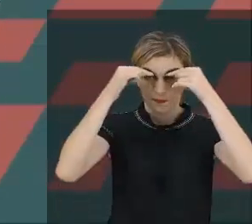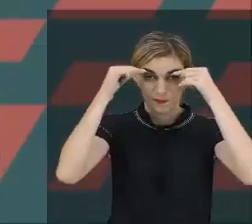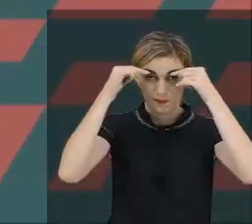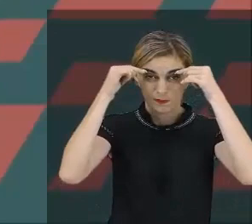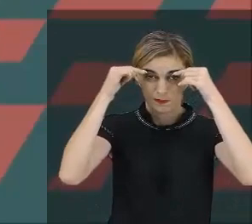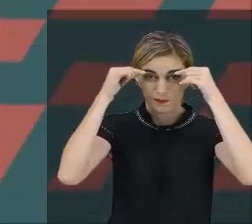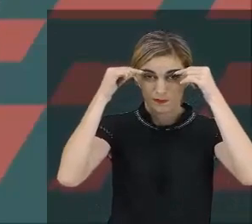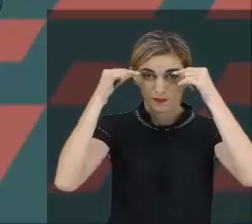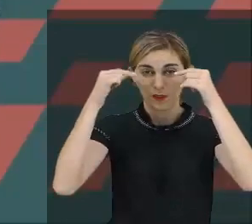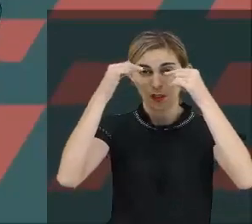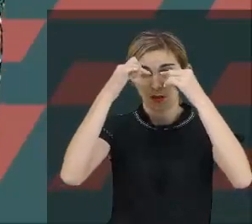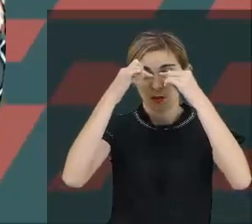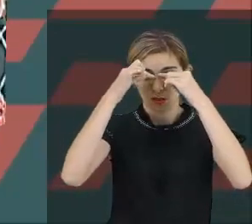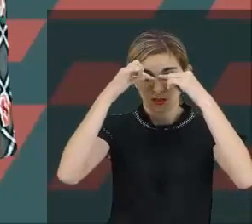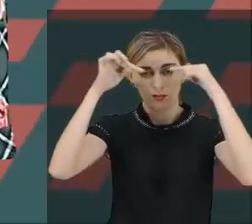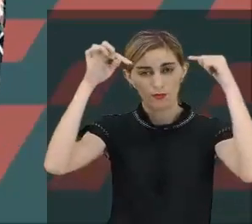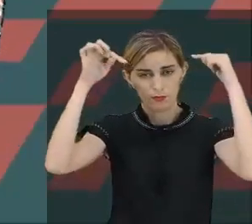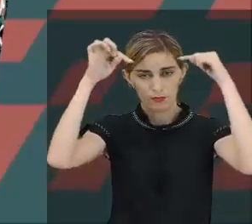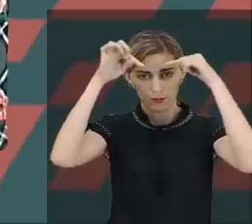inseridas